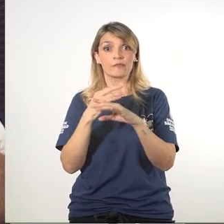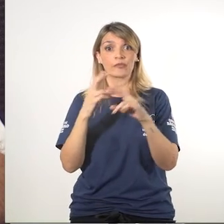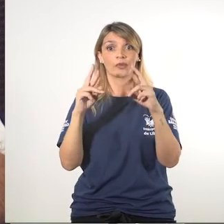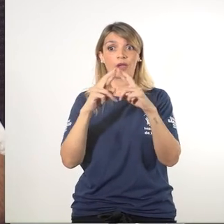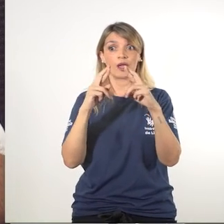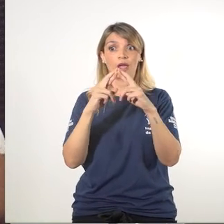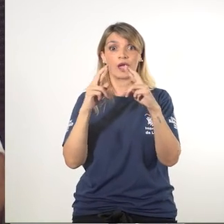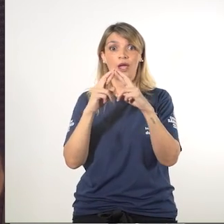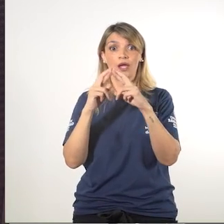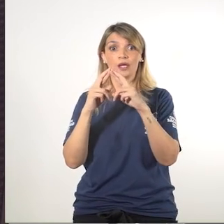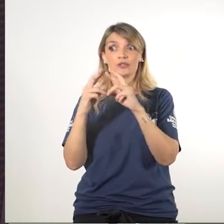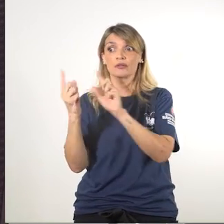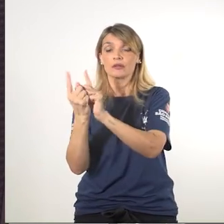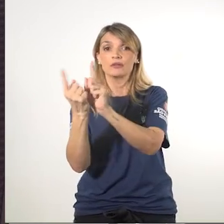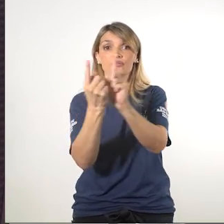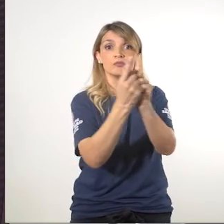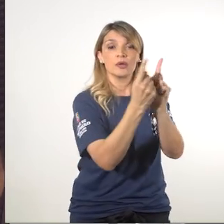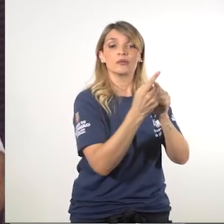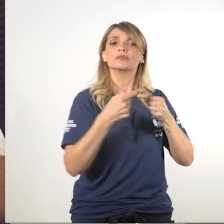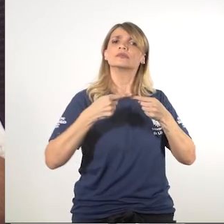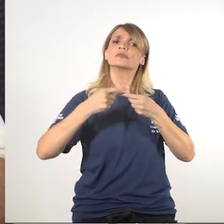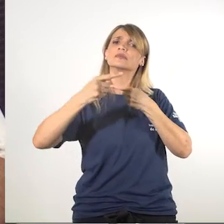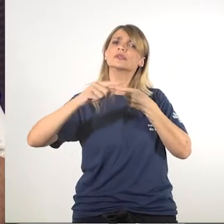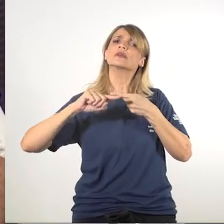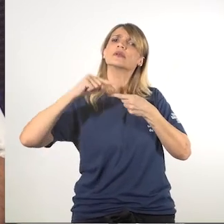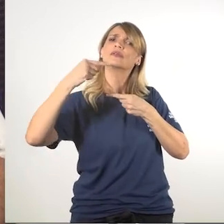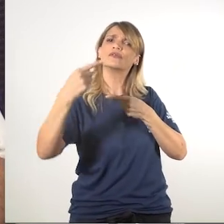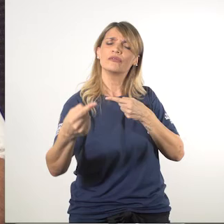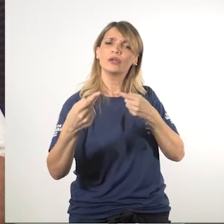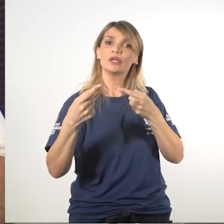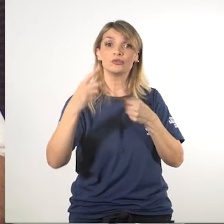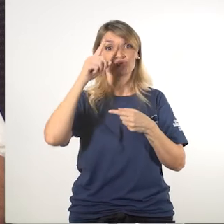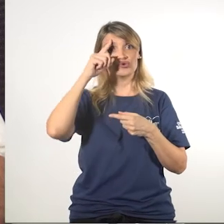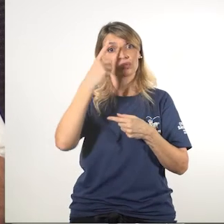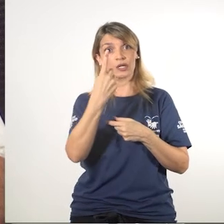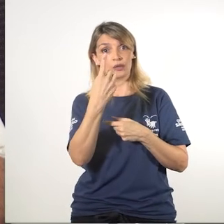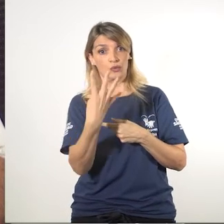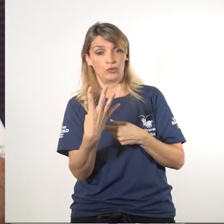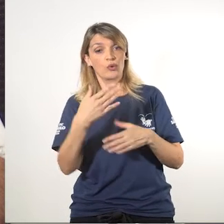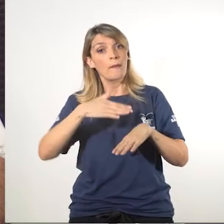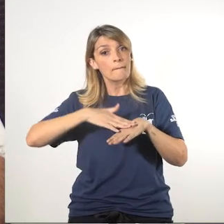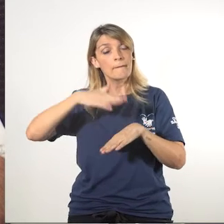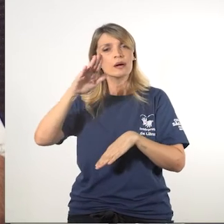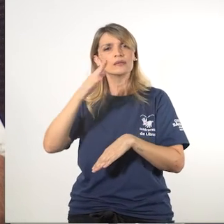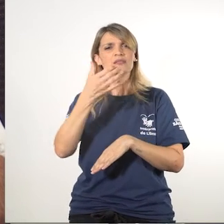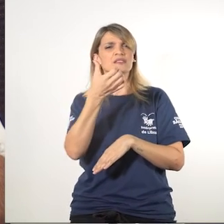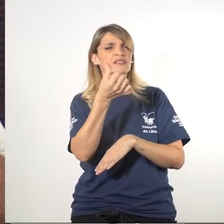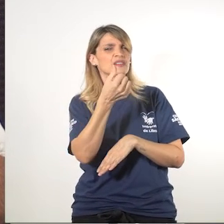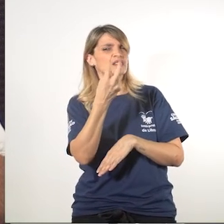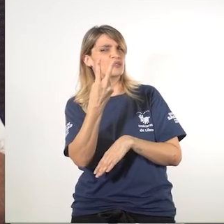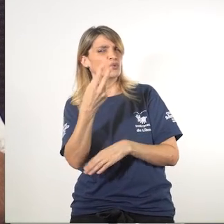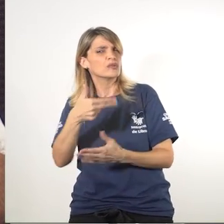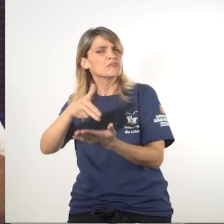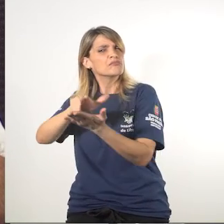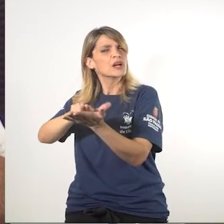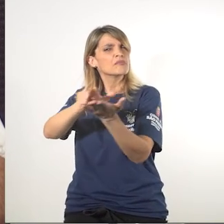de atenção, nós vamos, inclusive, na próxima semana, abrir, no dia 14, mais 62